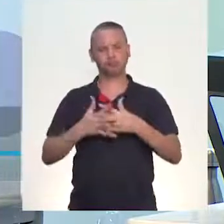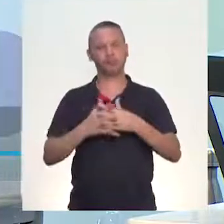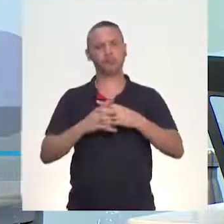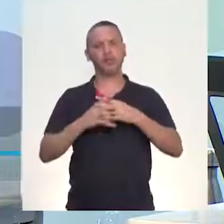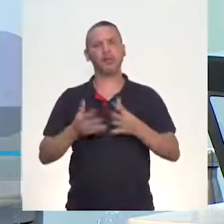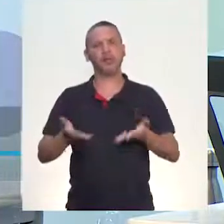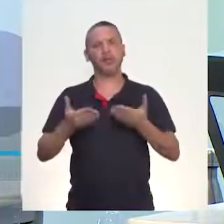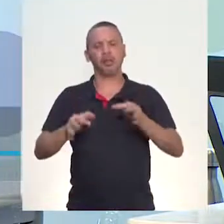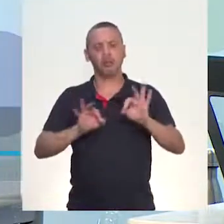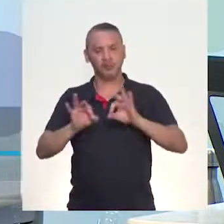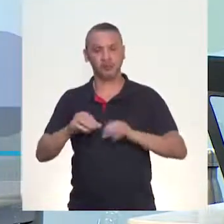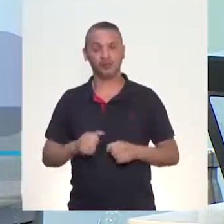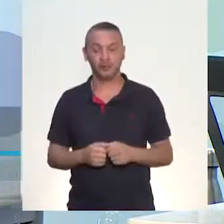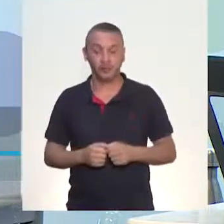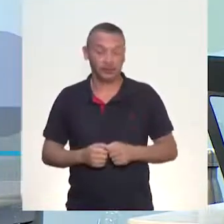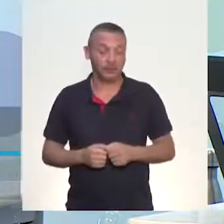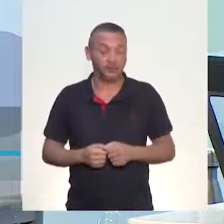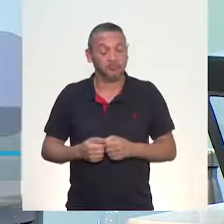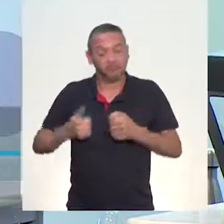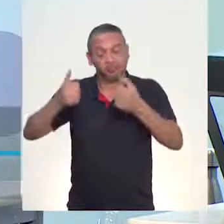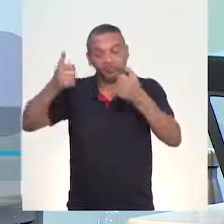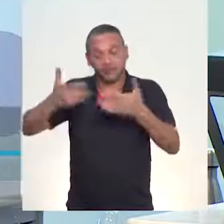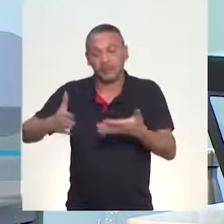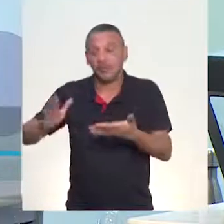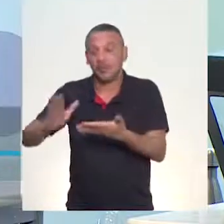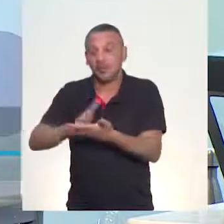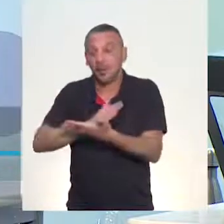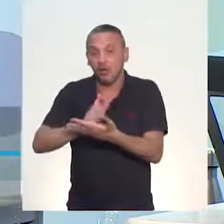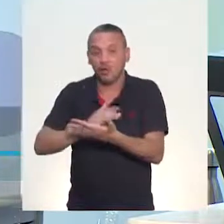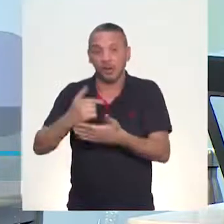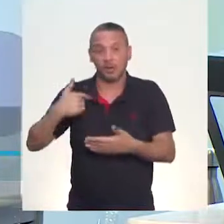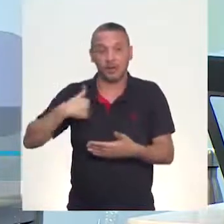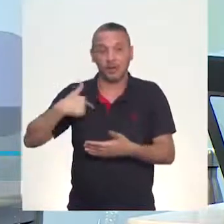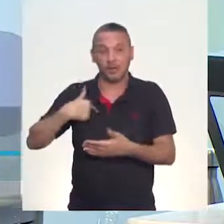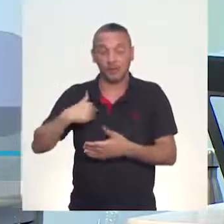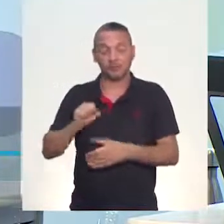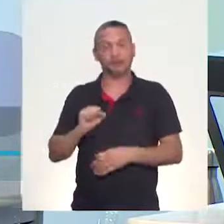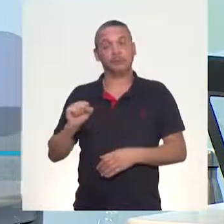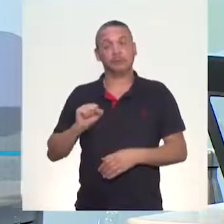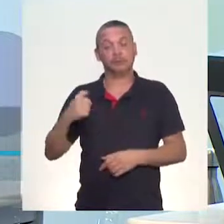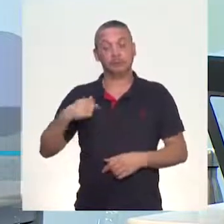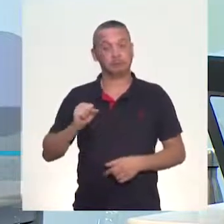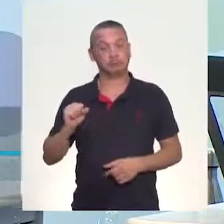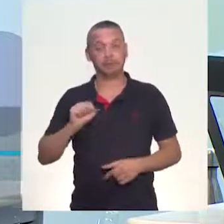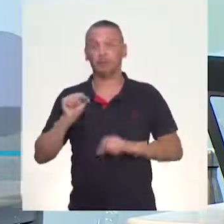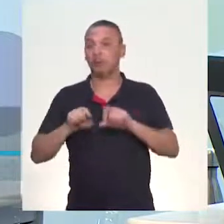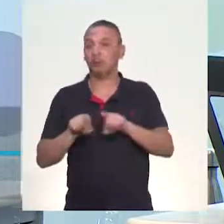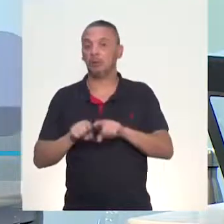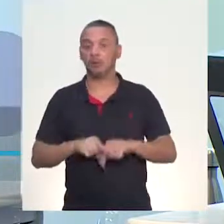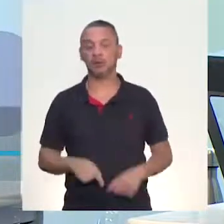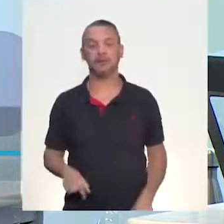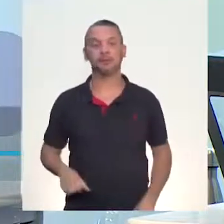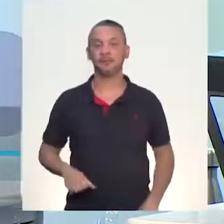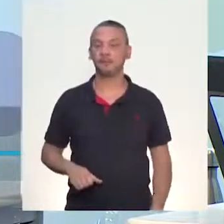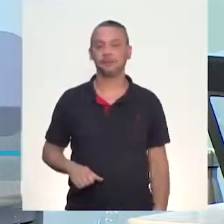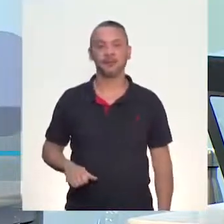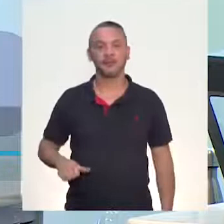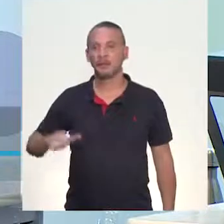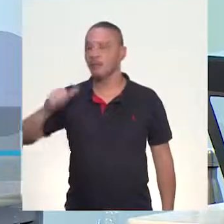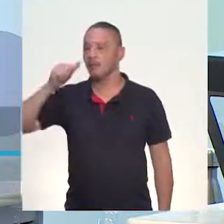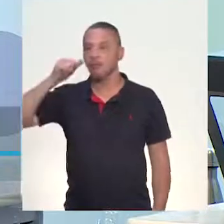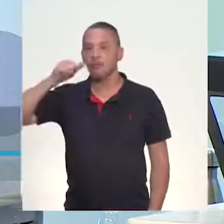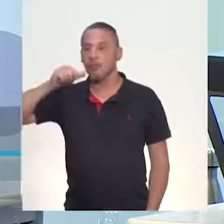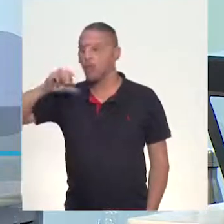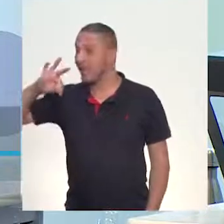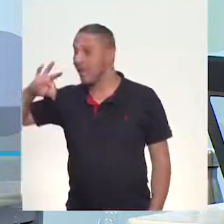porque se a gente pegar determinadas falas do senso comum, nossa, uma que me deixa pé da vida. Toda mulher é ruim no